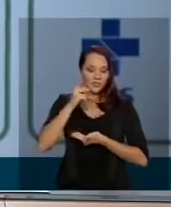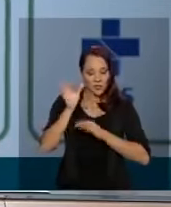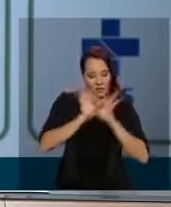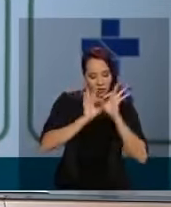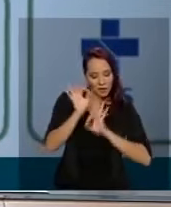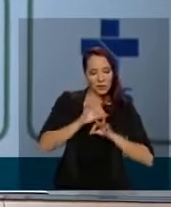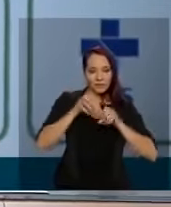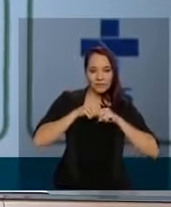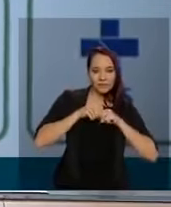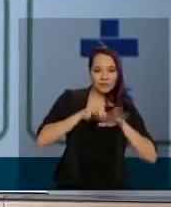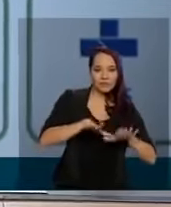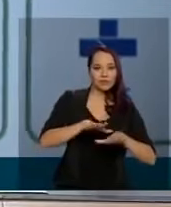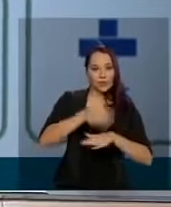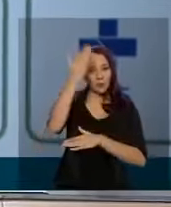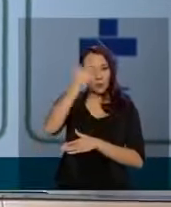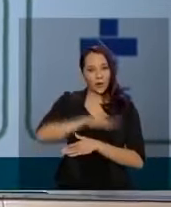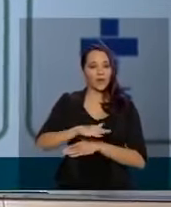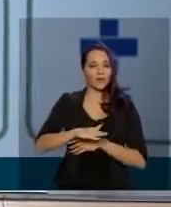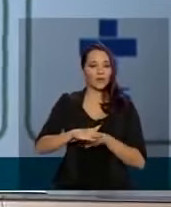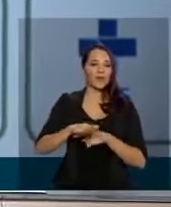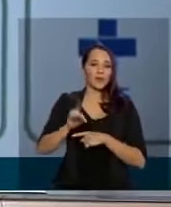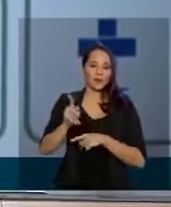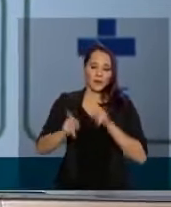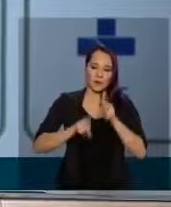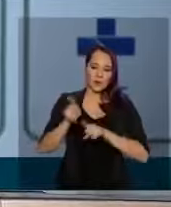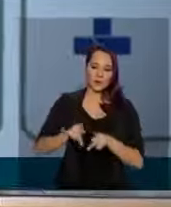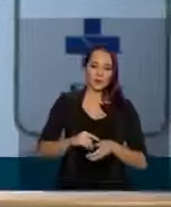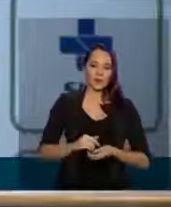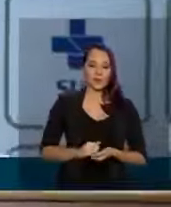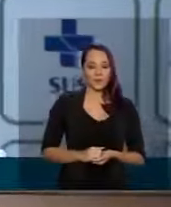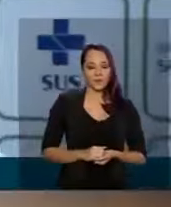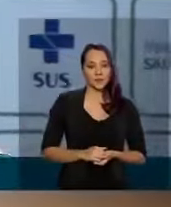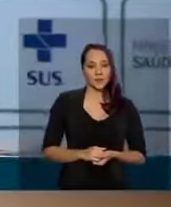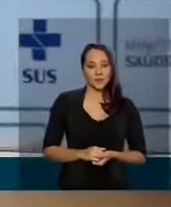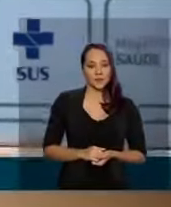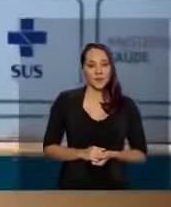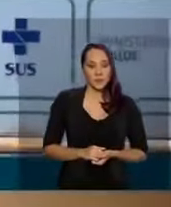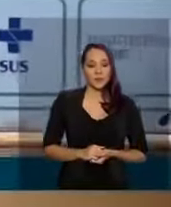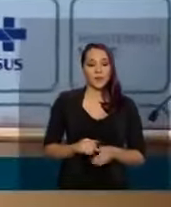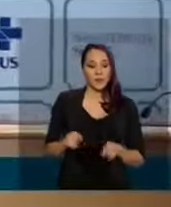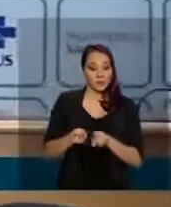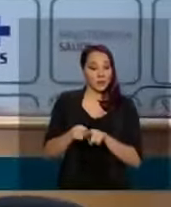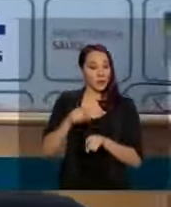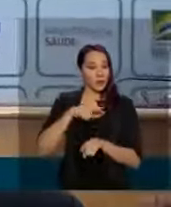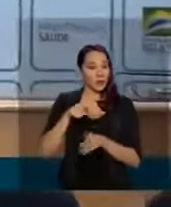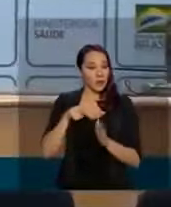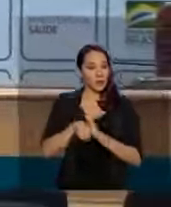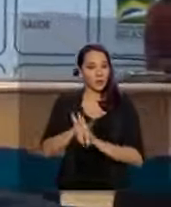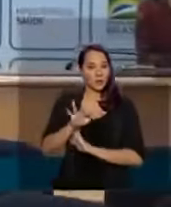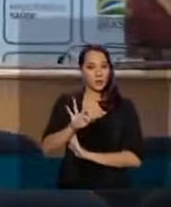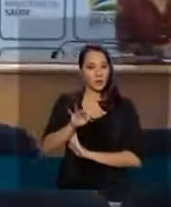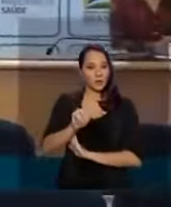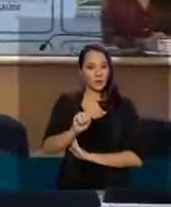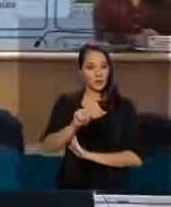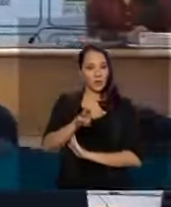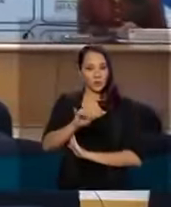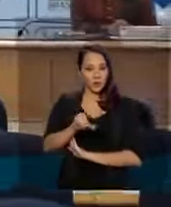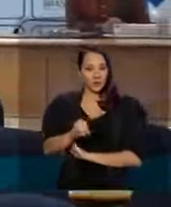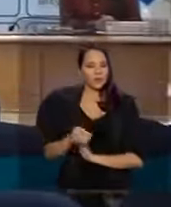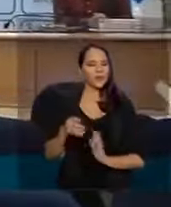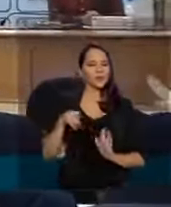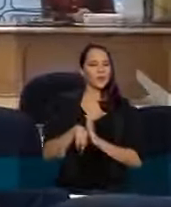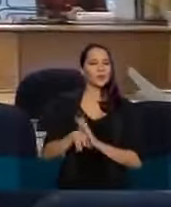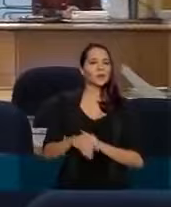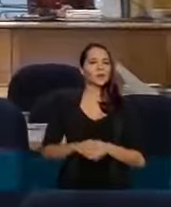eficácia comprovada para a nossa população. Secretário, temos aqui o Fábio Manzano, do G1. Ele